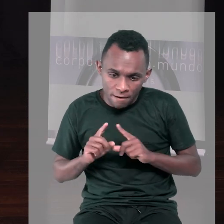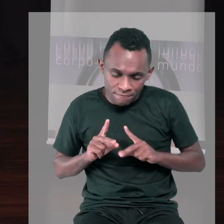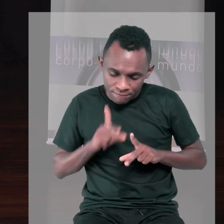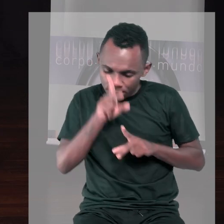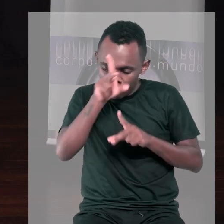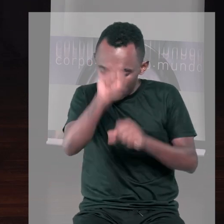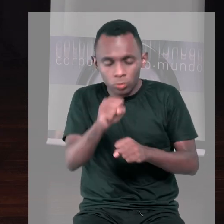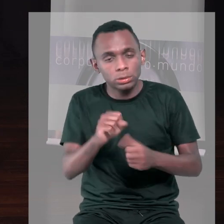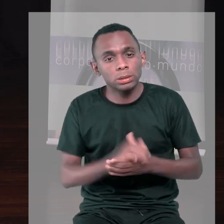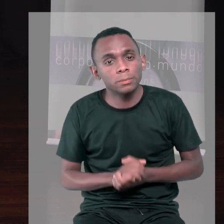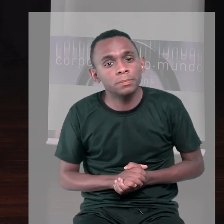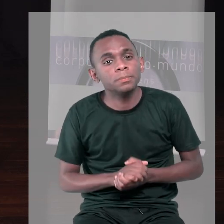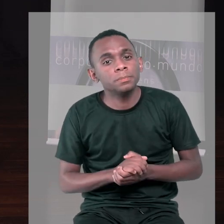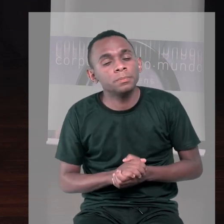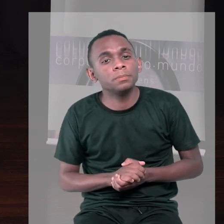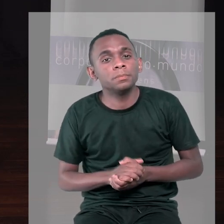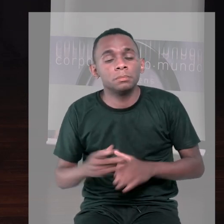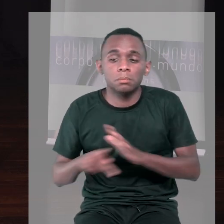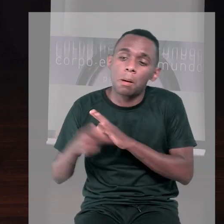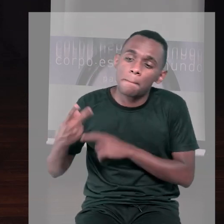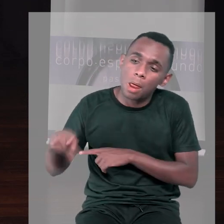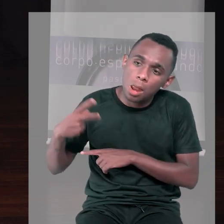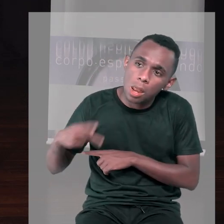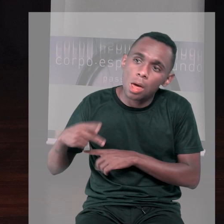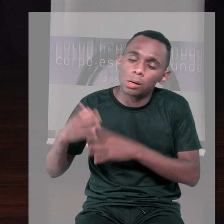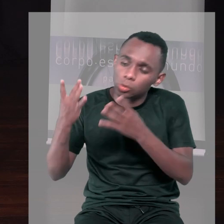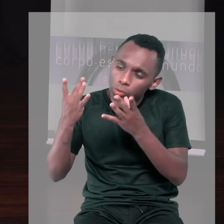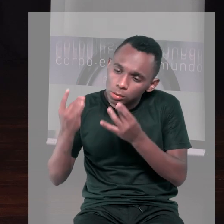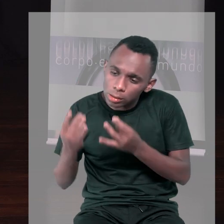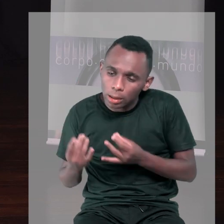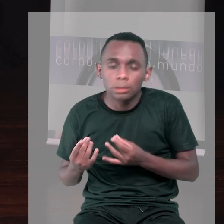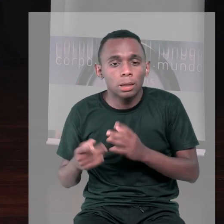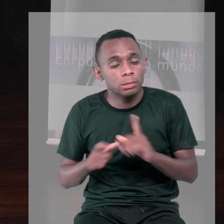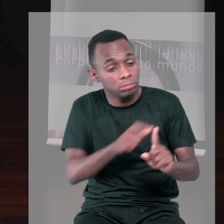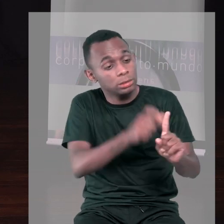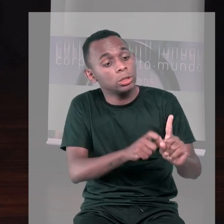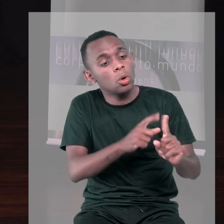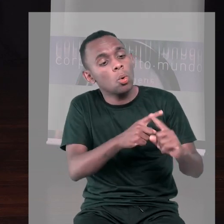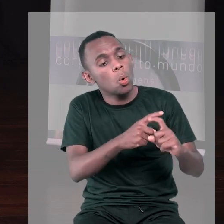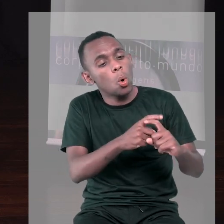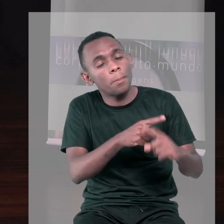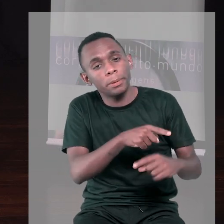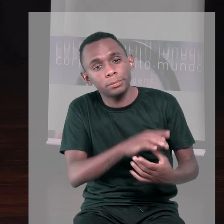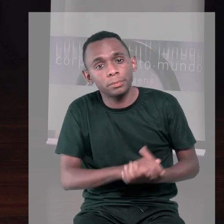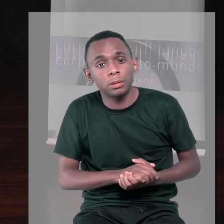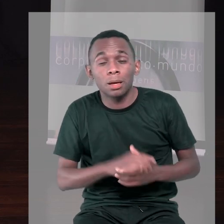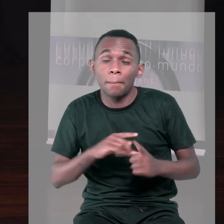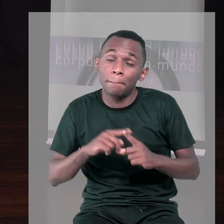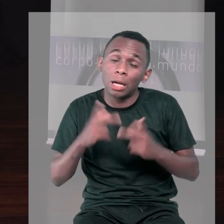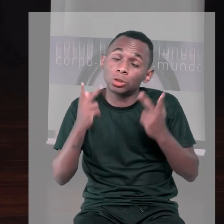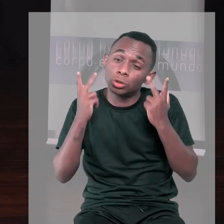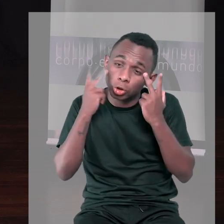sua descrição do Eichmann. De qualquer forma, ela está convencida de